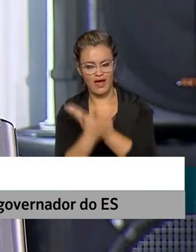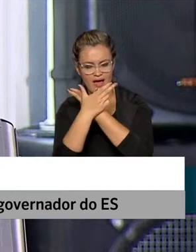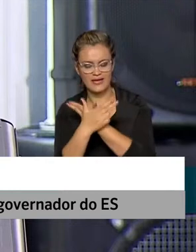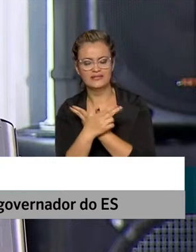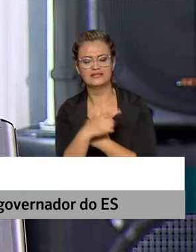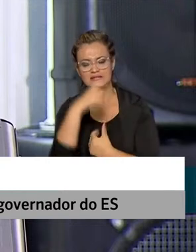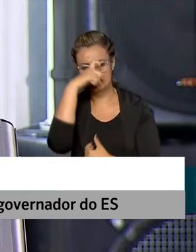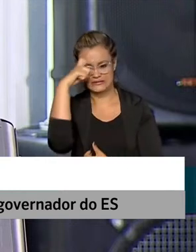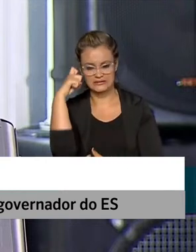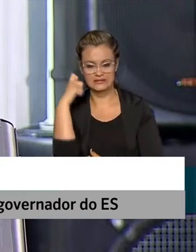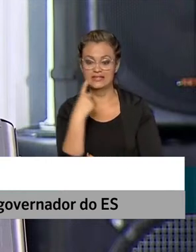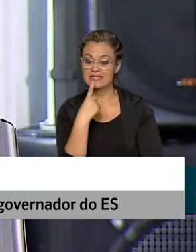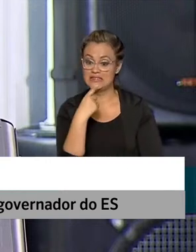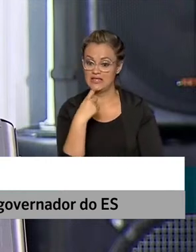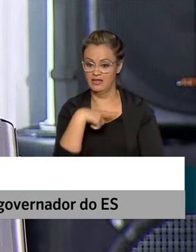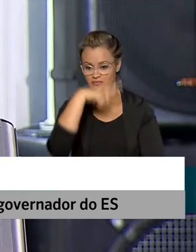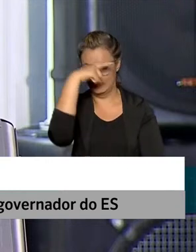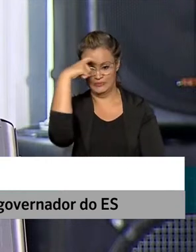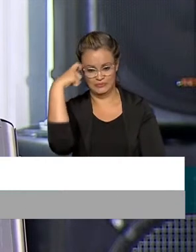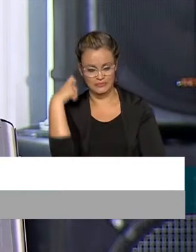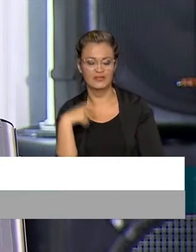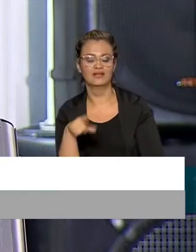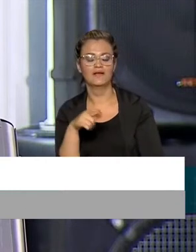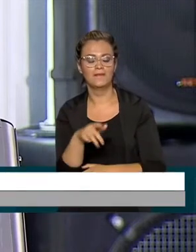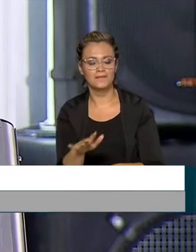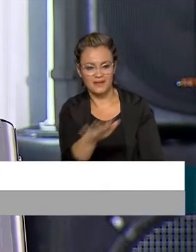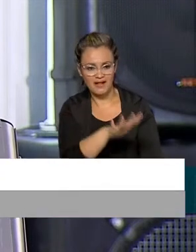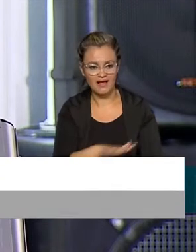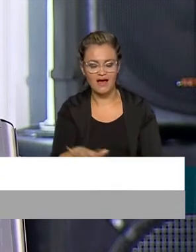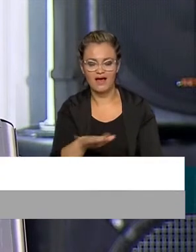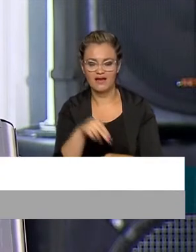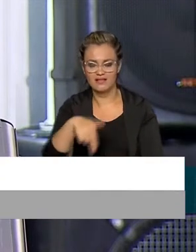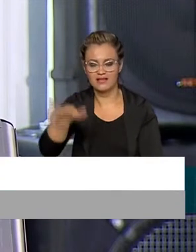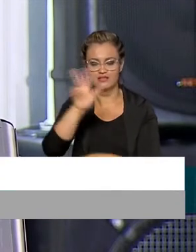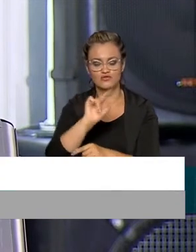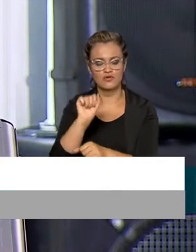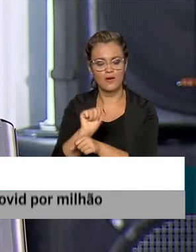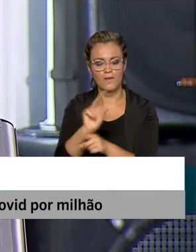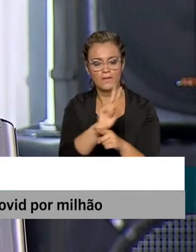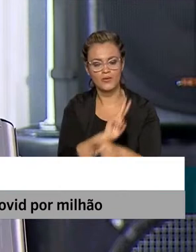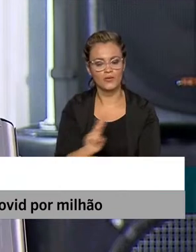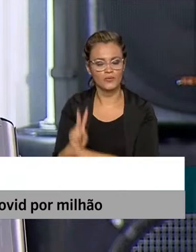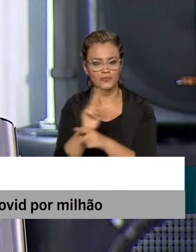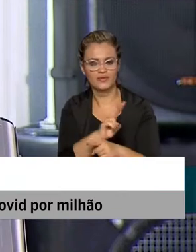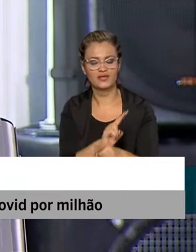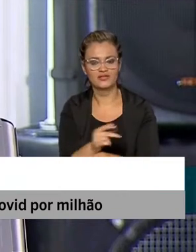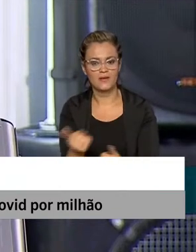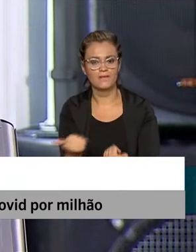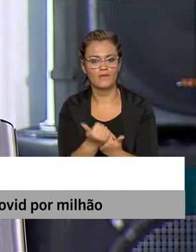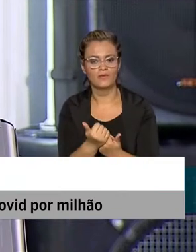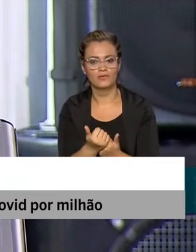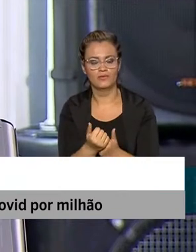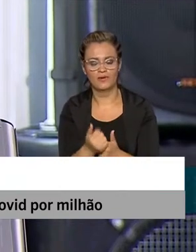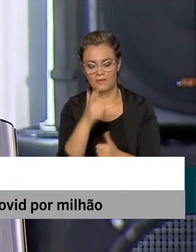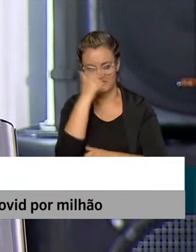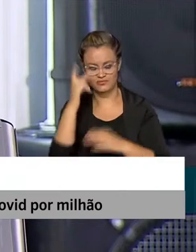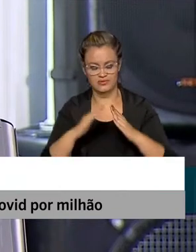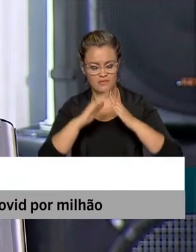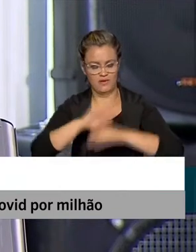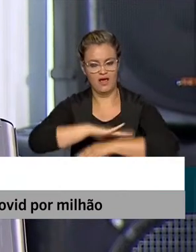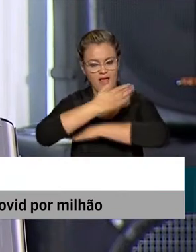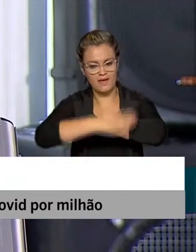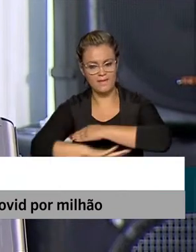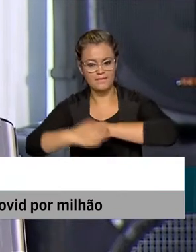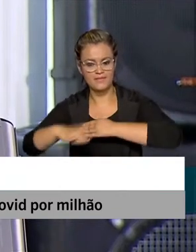muito suor e sangue, assegurando a integridade do território nacional, levando assistência às populações ribeirinhas e indígenas